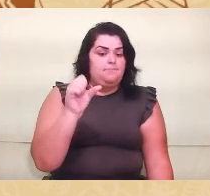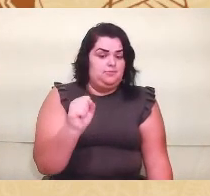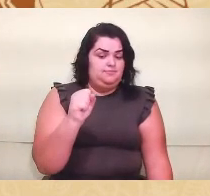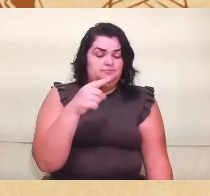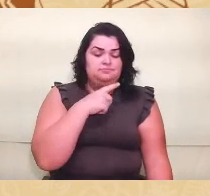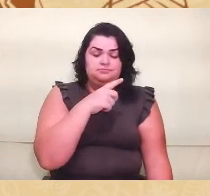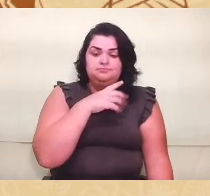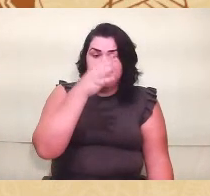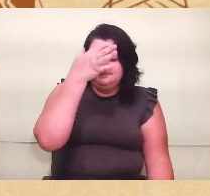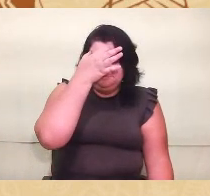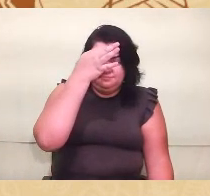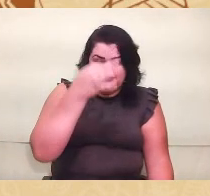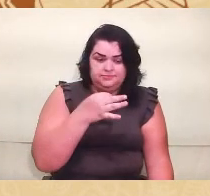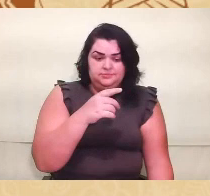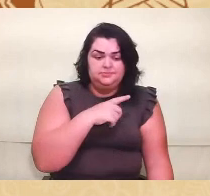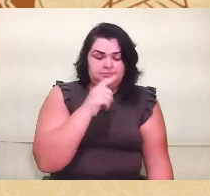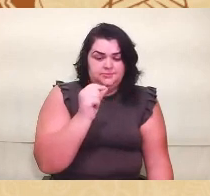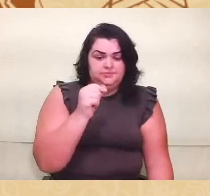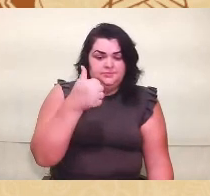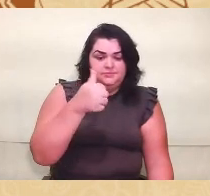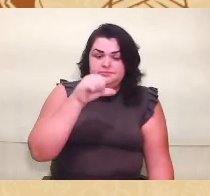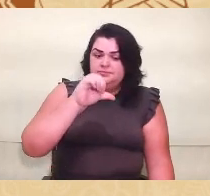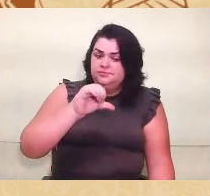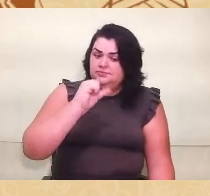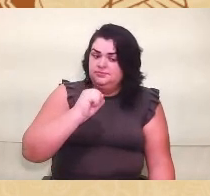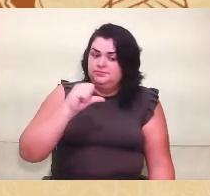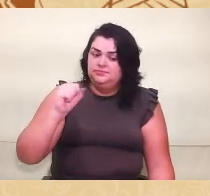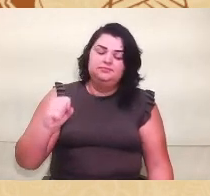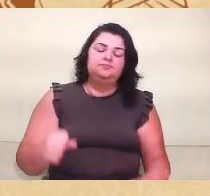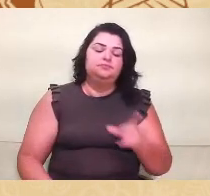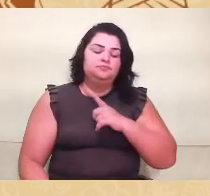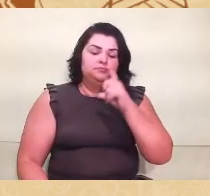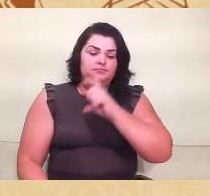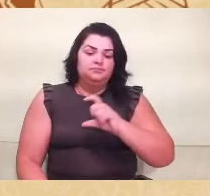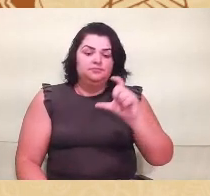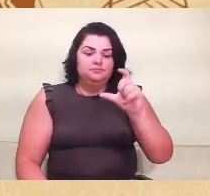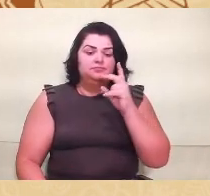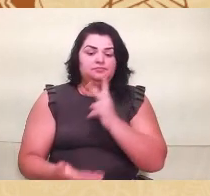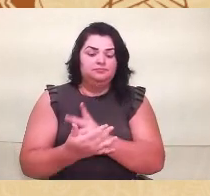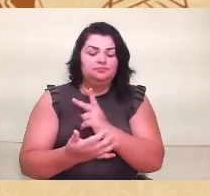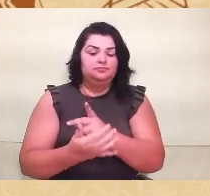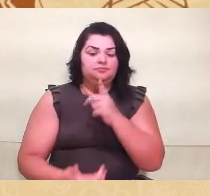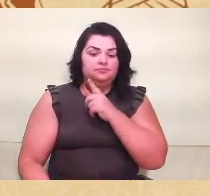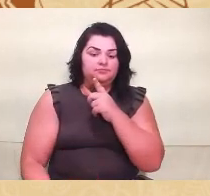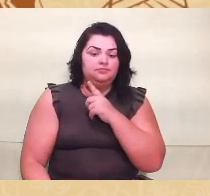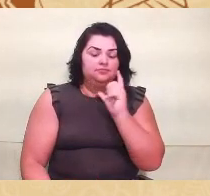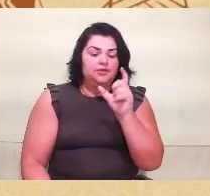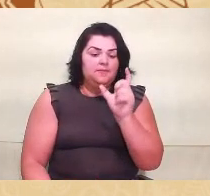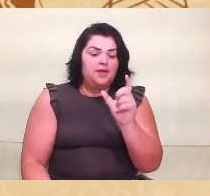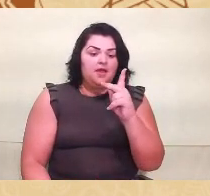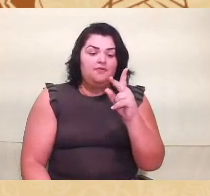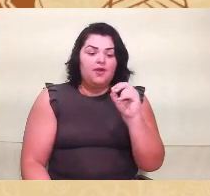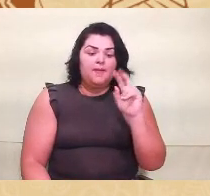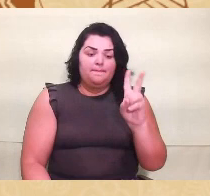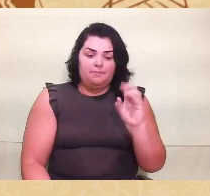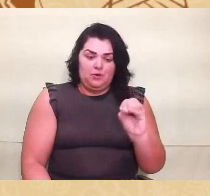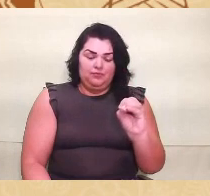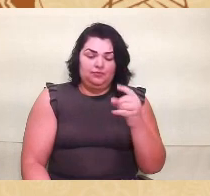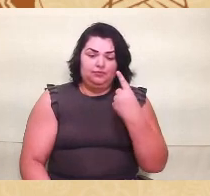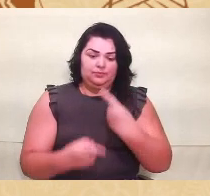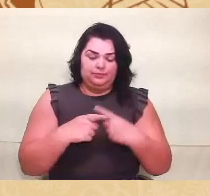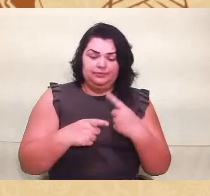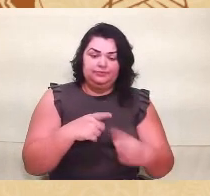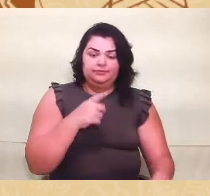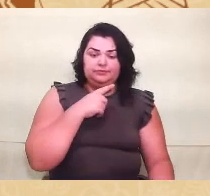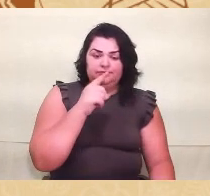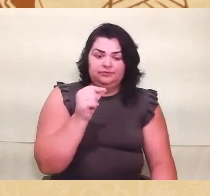Constituinte de 1988, aqueles donos do poder fez de tudo para tirar a palavra povo. Porque nós temos que